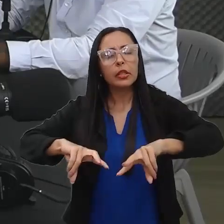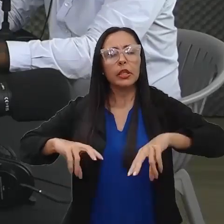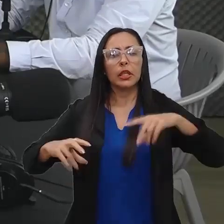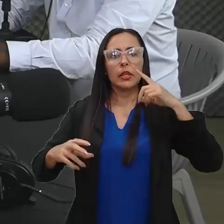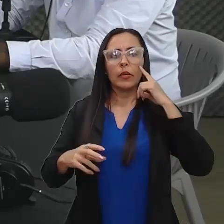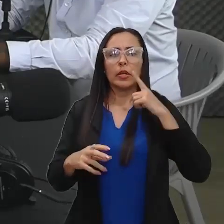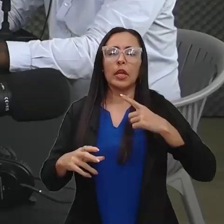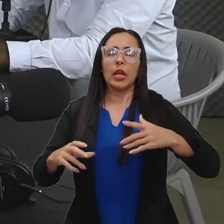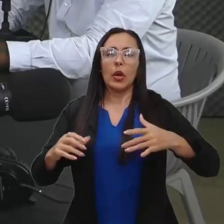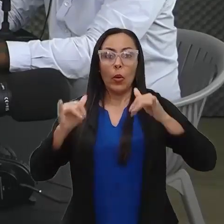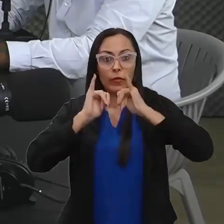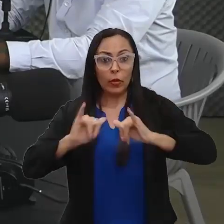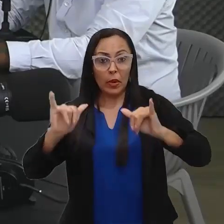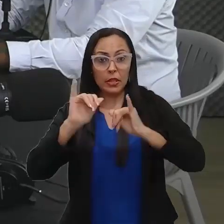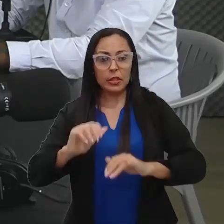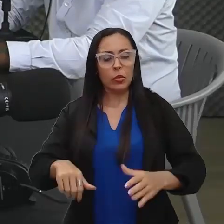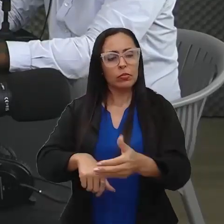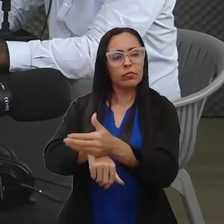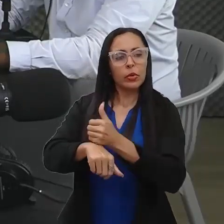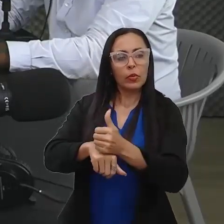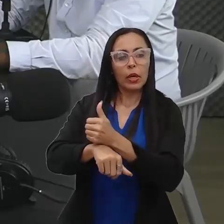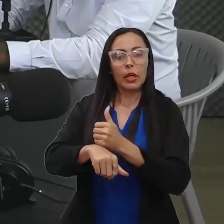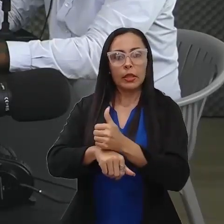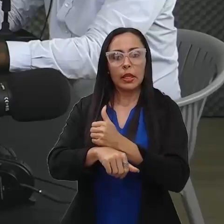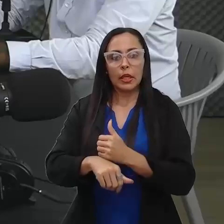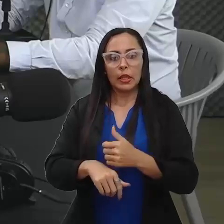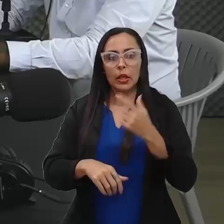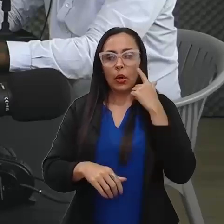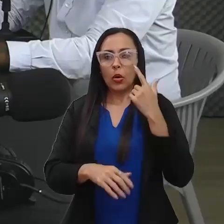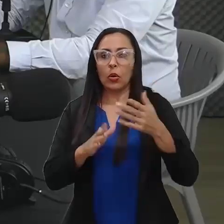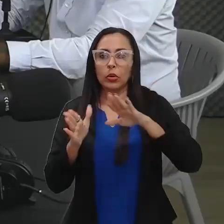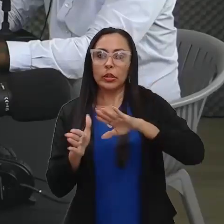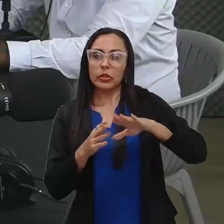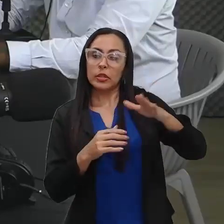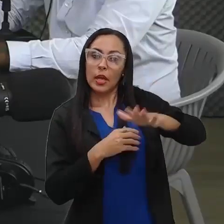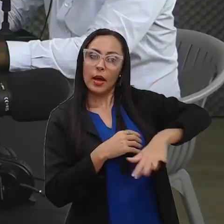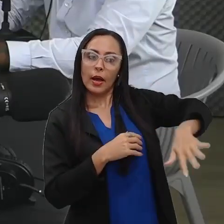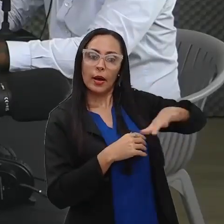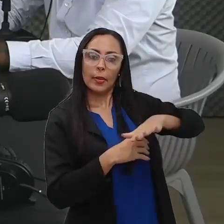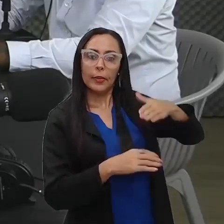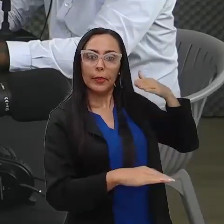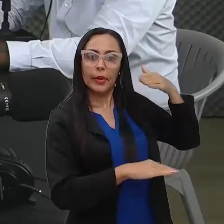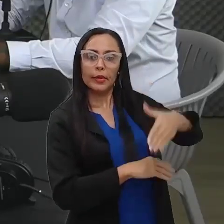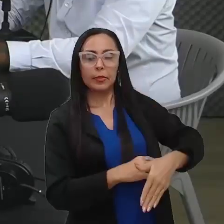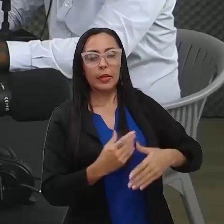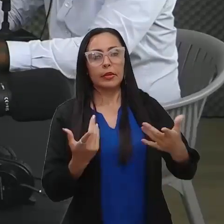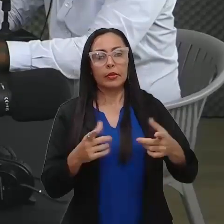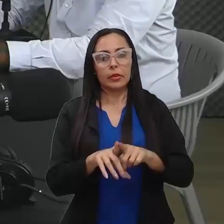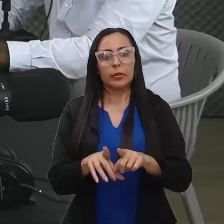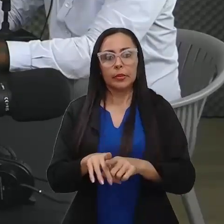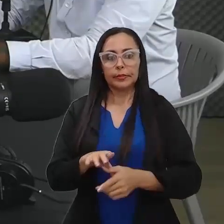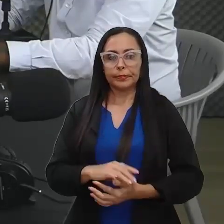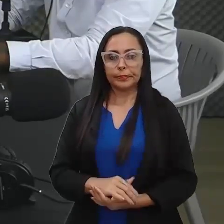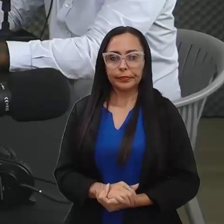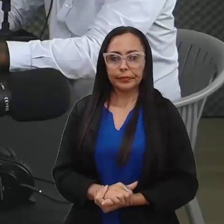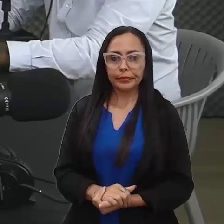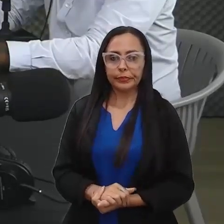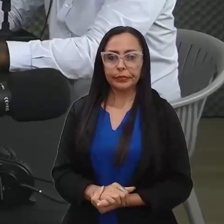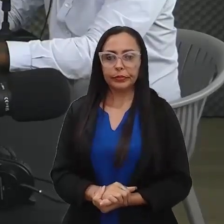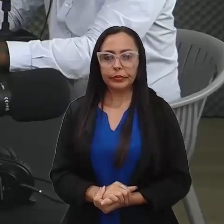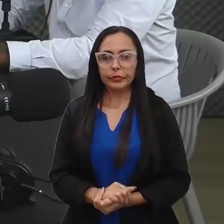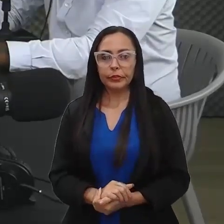uma informação de qualidade para que o poder judiciário, que também faz parte dessa rede de proteção, ele